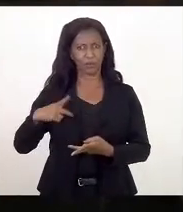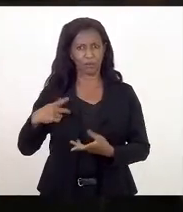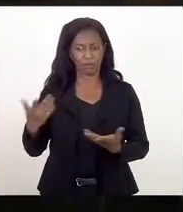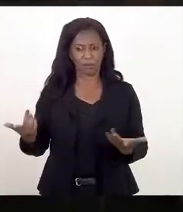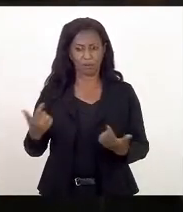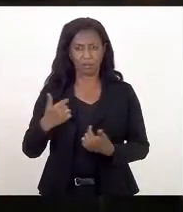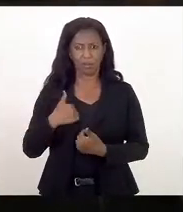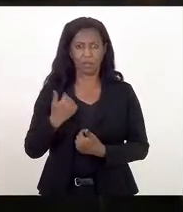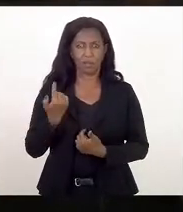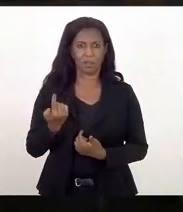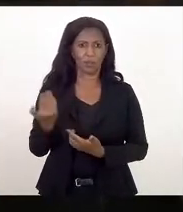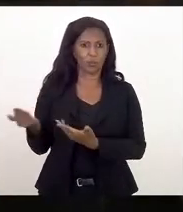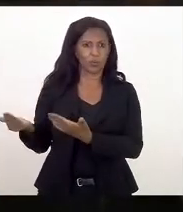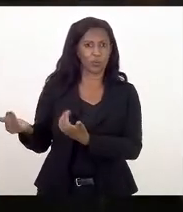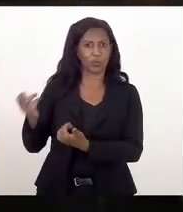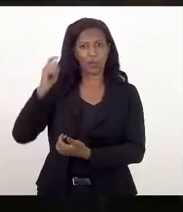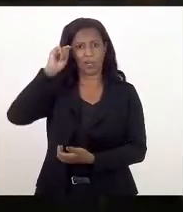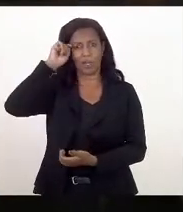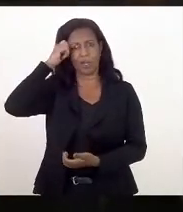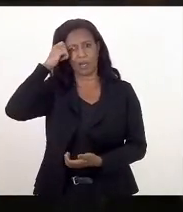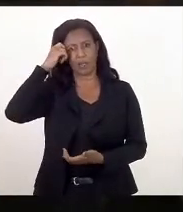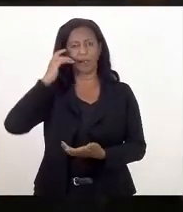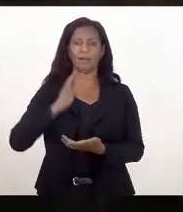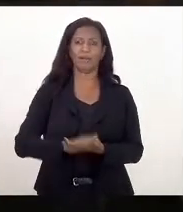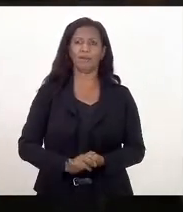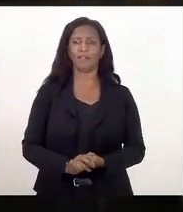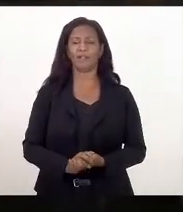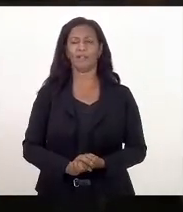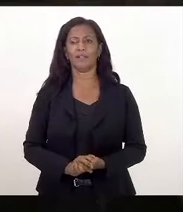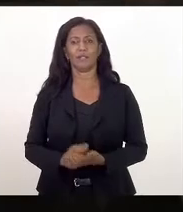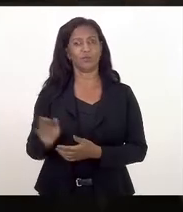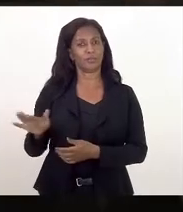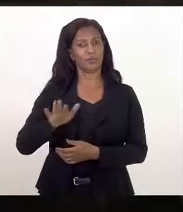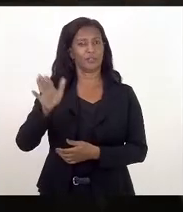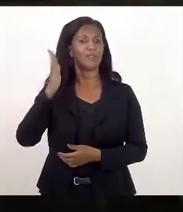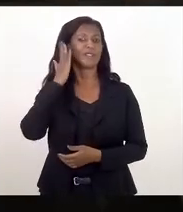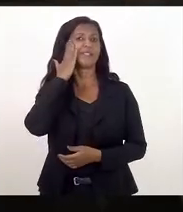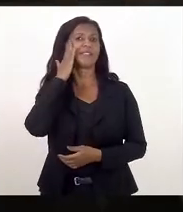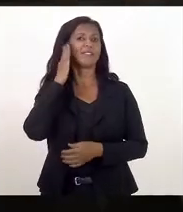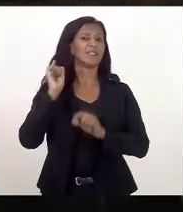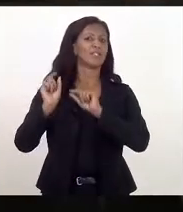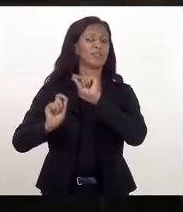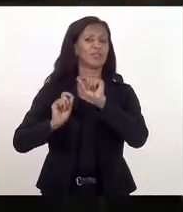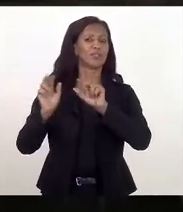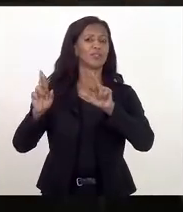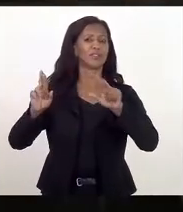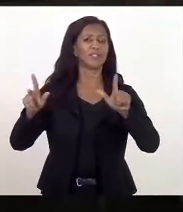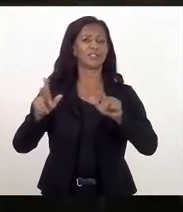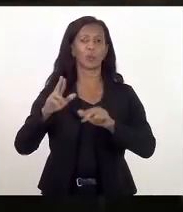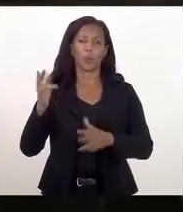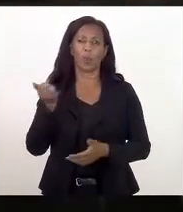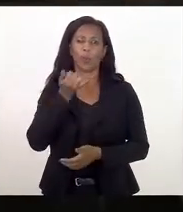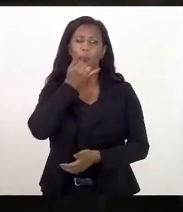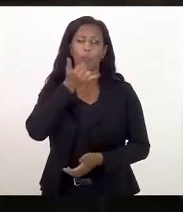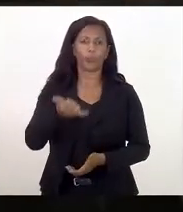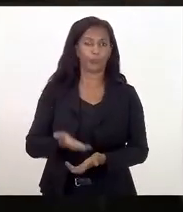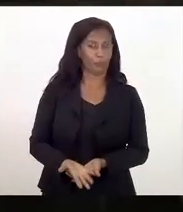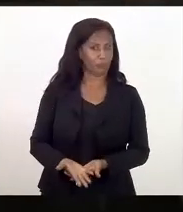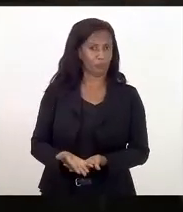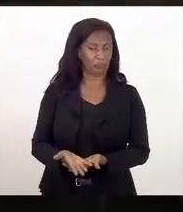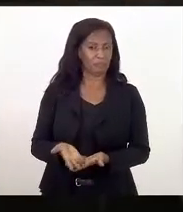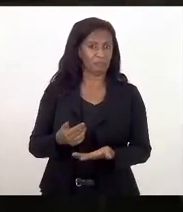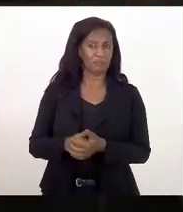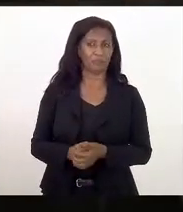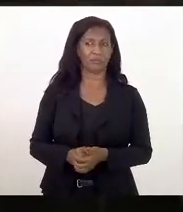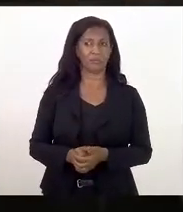como uma jovem negra oriunda de favela, sei bem que essa diferenciação não é por acaso. Não é um demérito